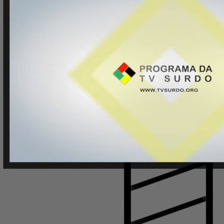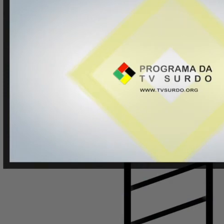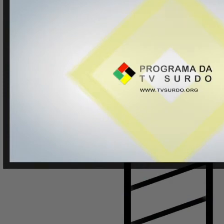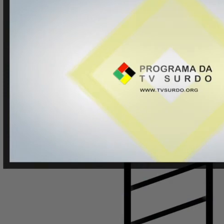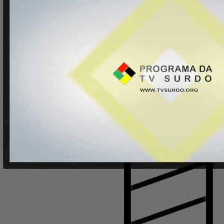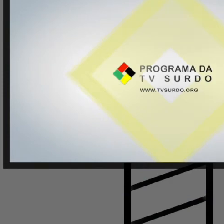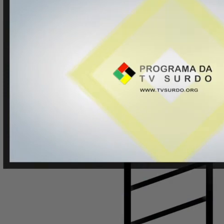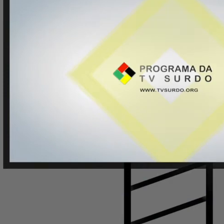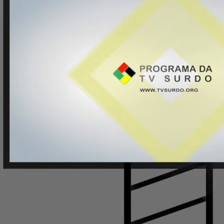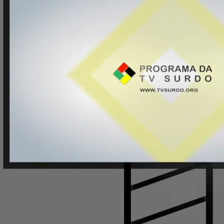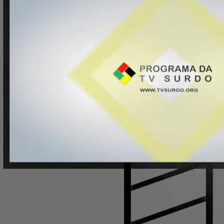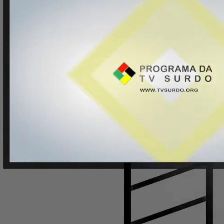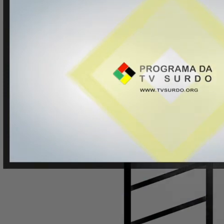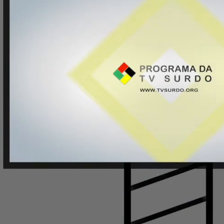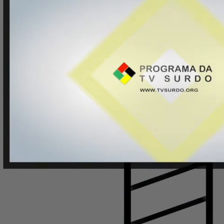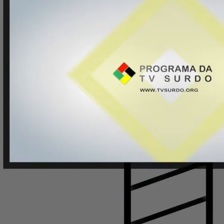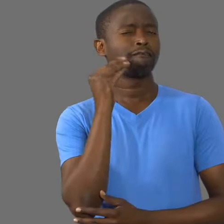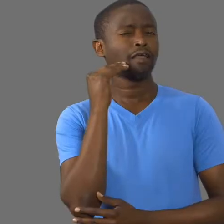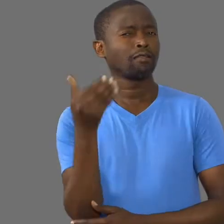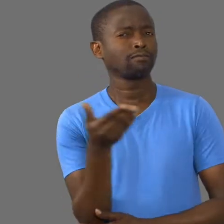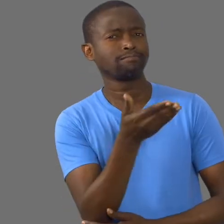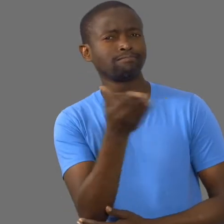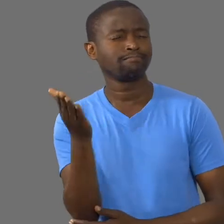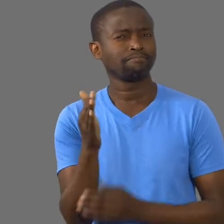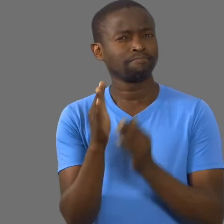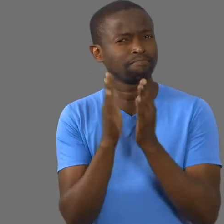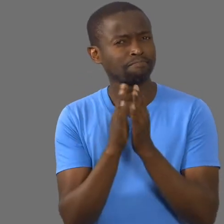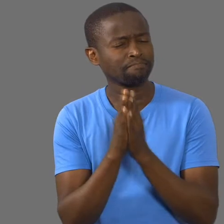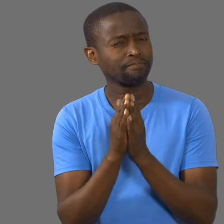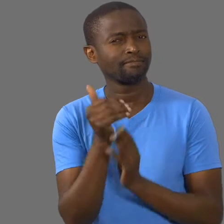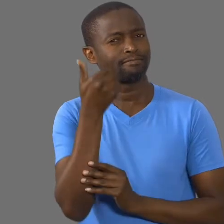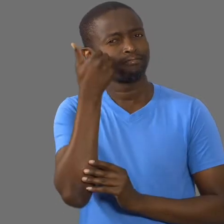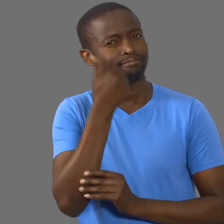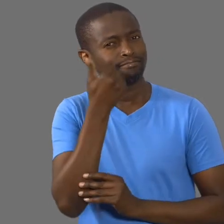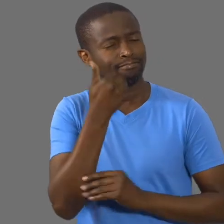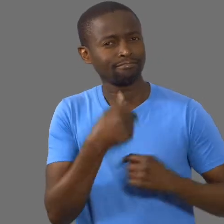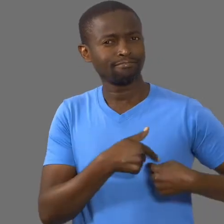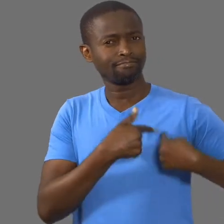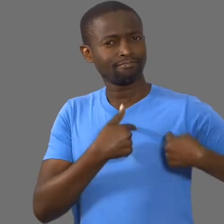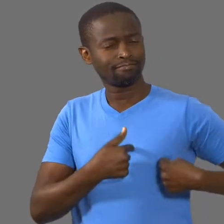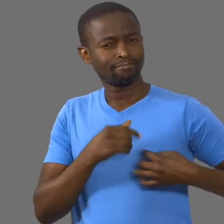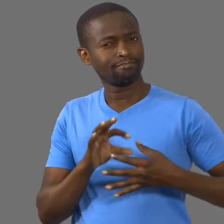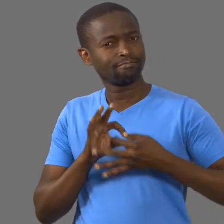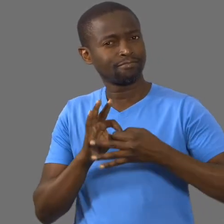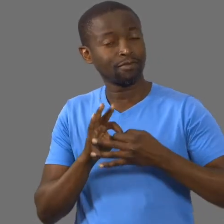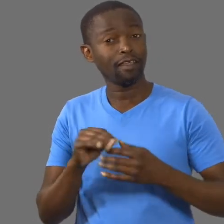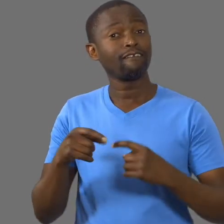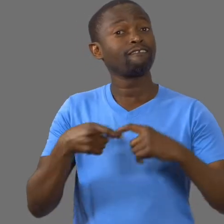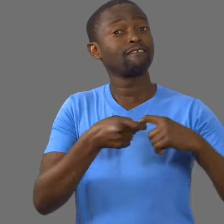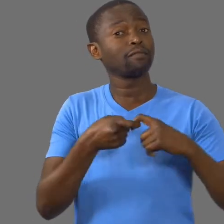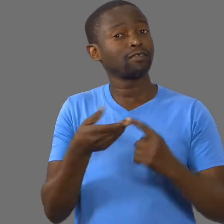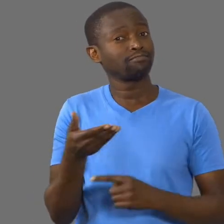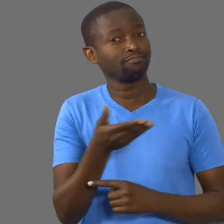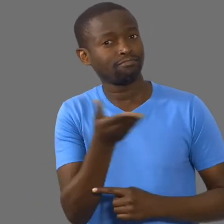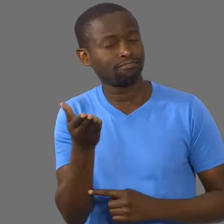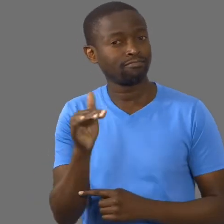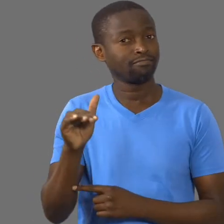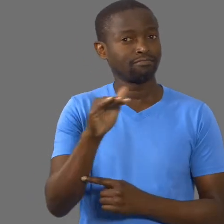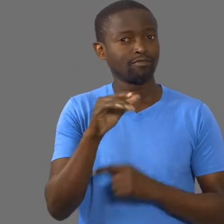favor, informar a sua família para contactar a TV Surdo. Idosos pedem mais harmonia nas